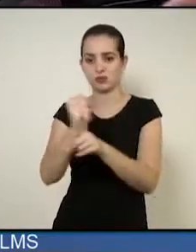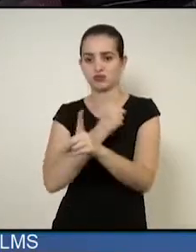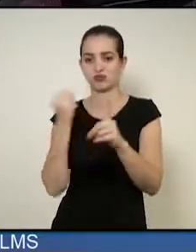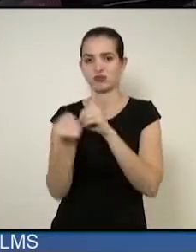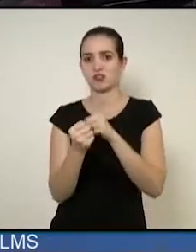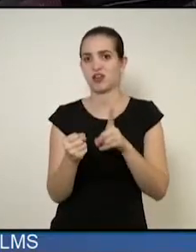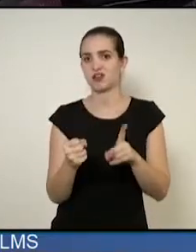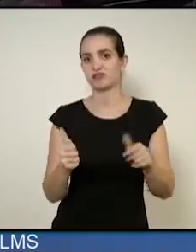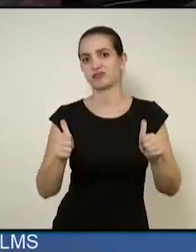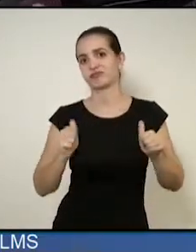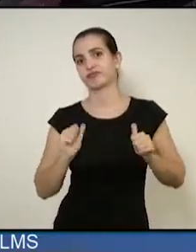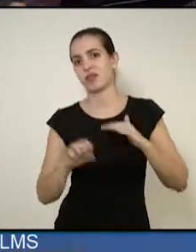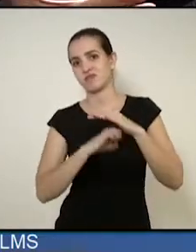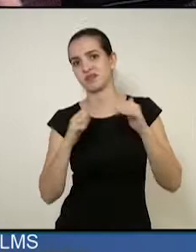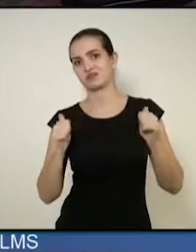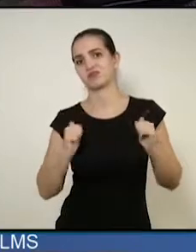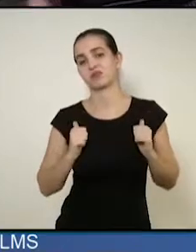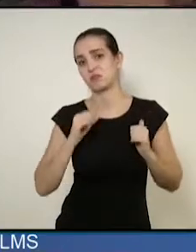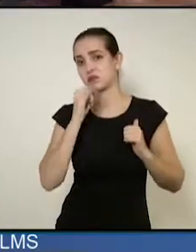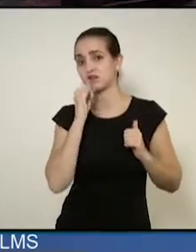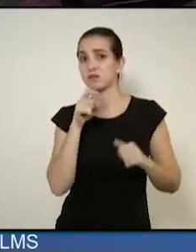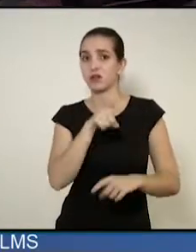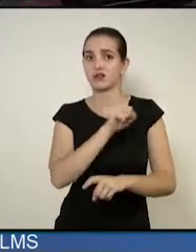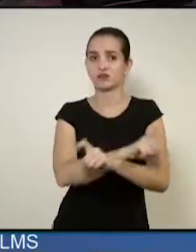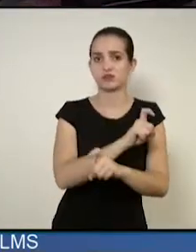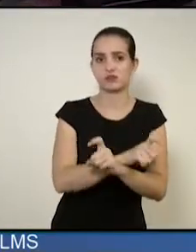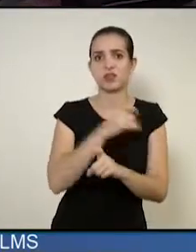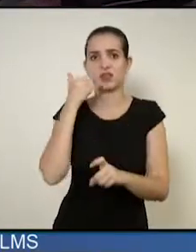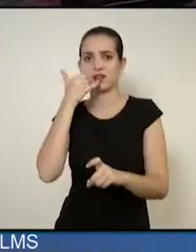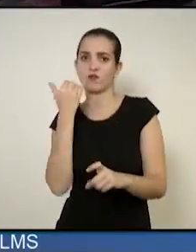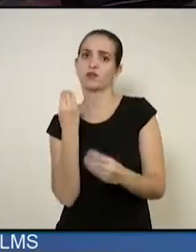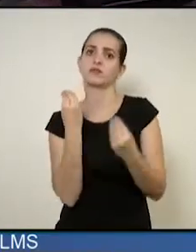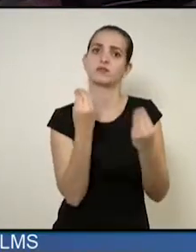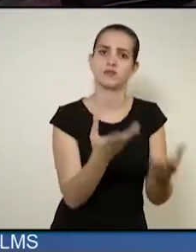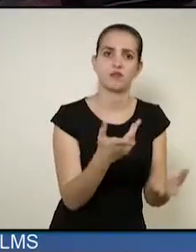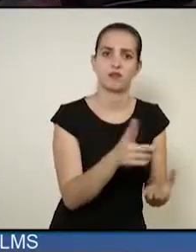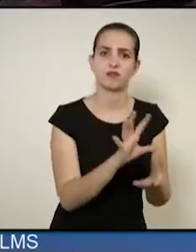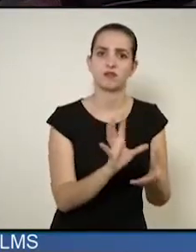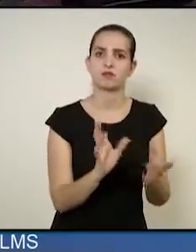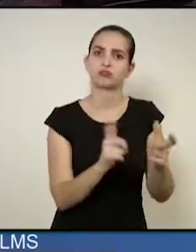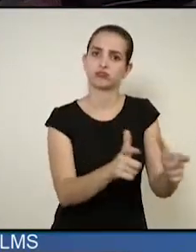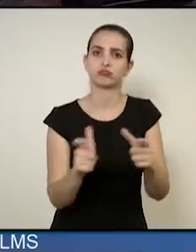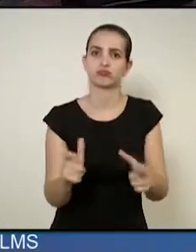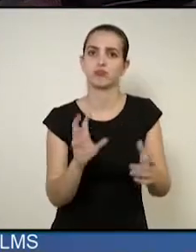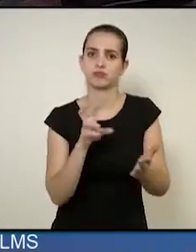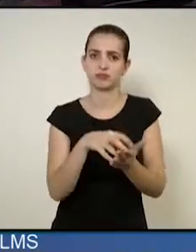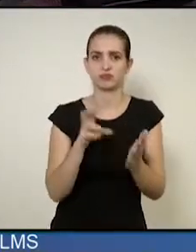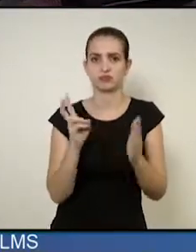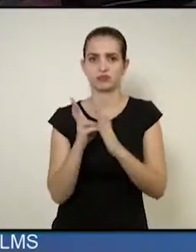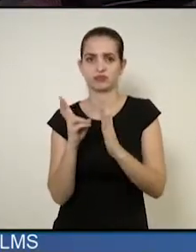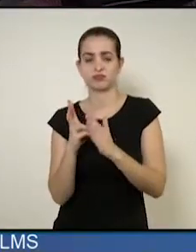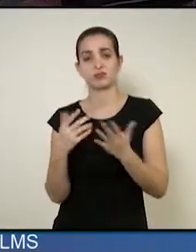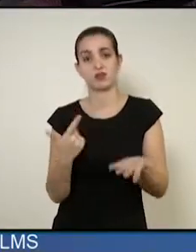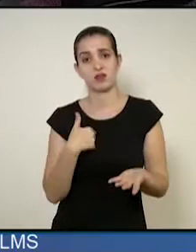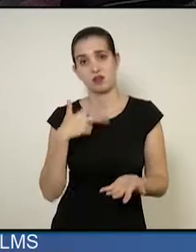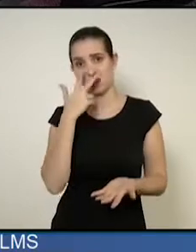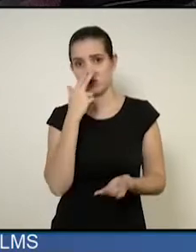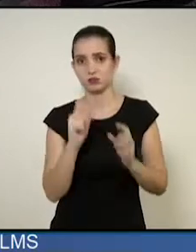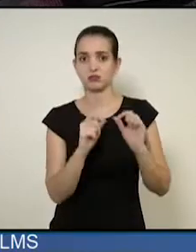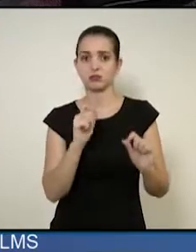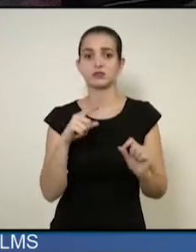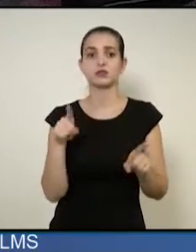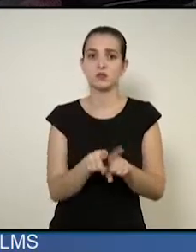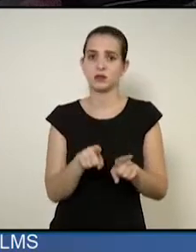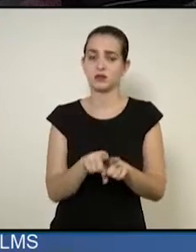em levar a telefonia para um assentamento, para uma comunidade indígena, né? Eu acho que a gente também tem que ter o apoio